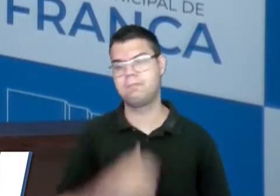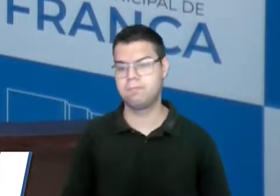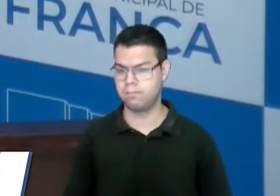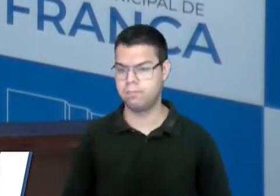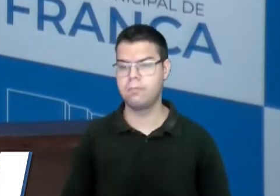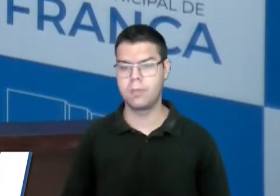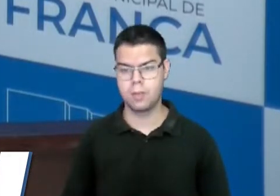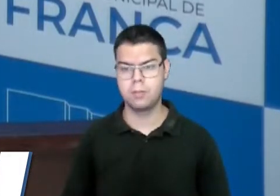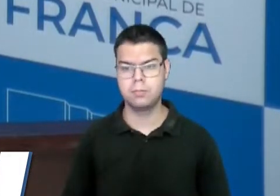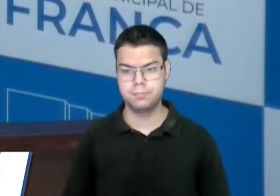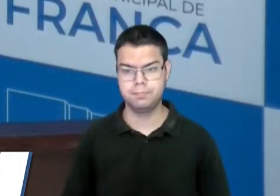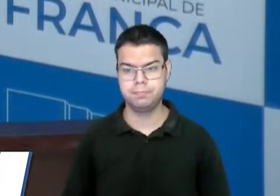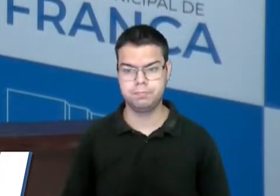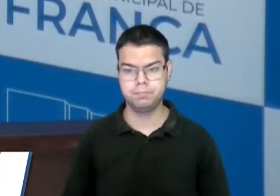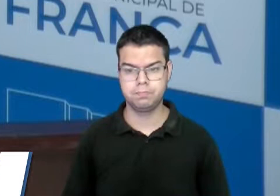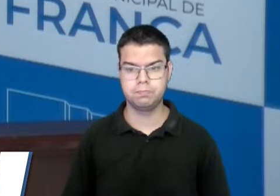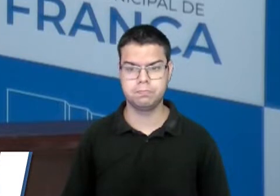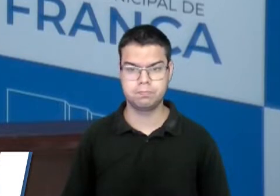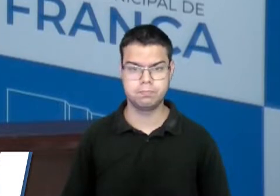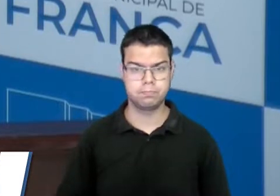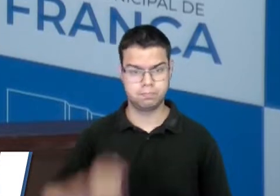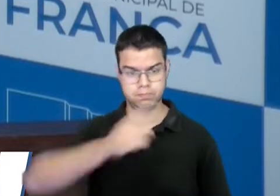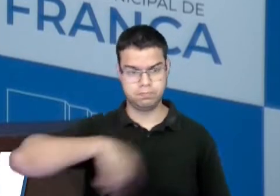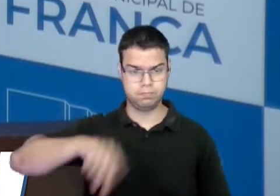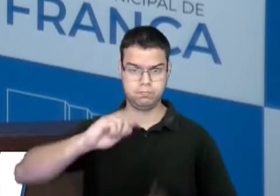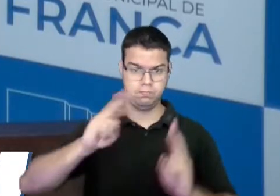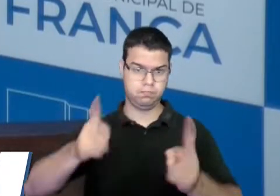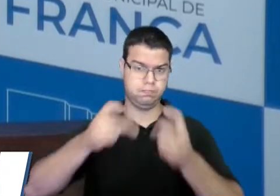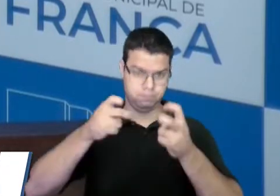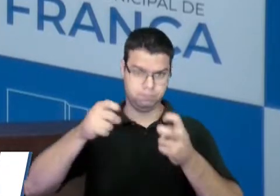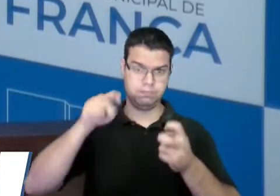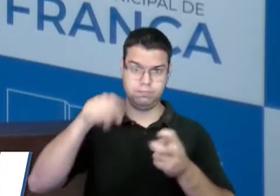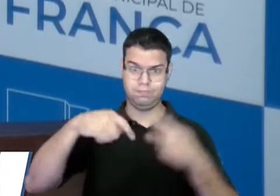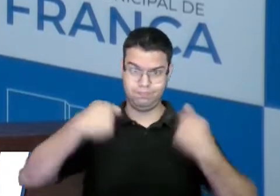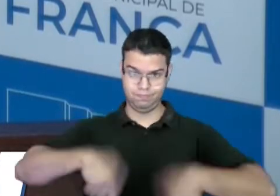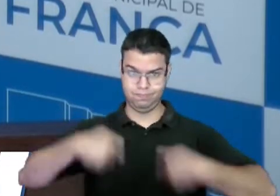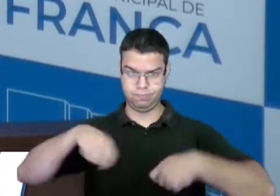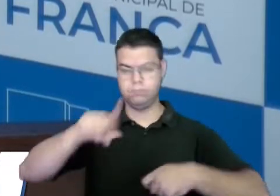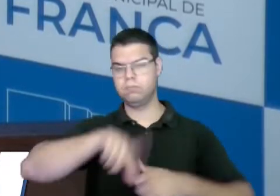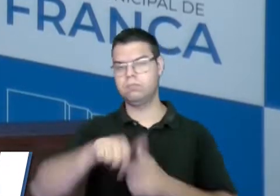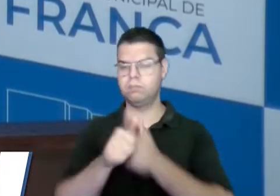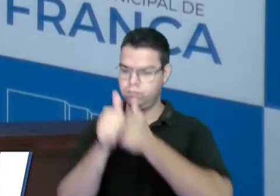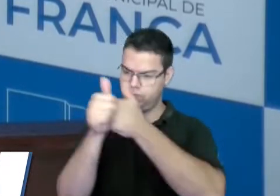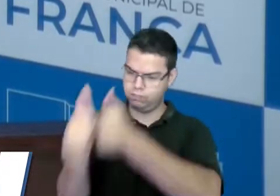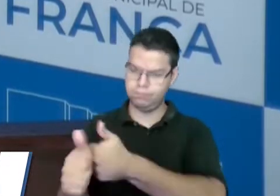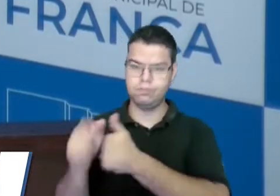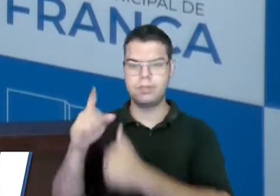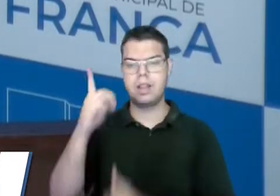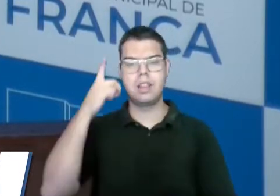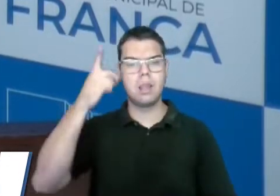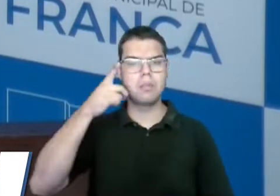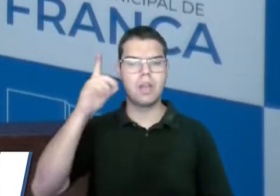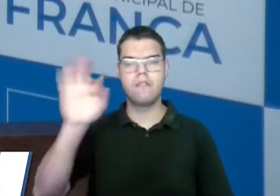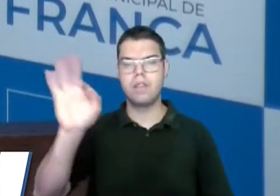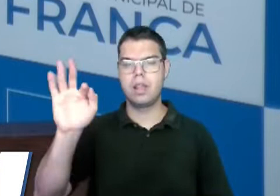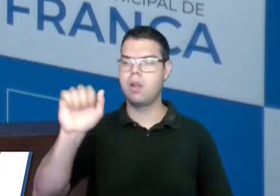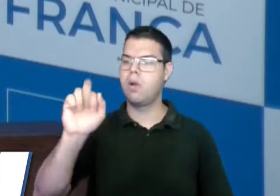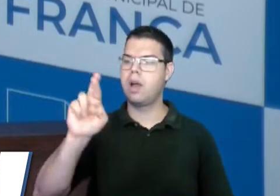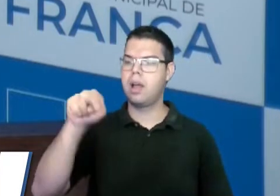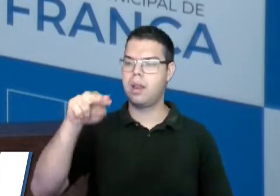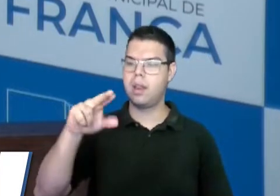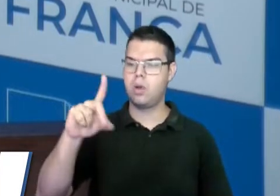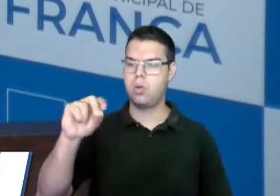necessidade, fomos atrás da liderança do deputado federal Arnaldo Jardim, lá atrás, para ser mais exato,